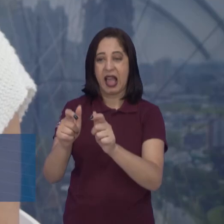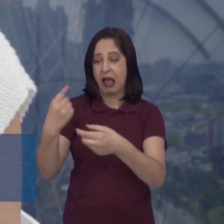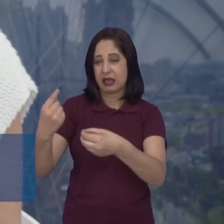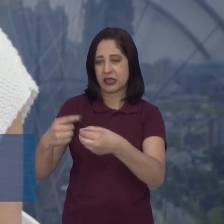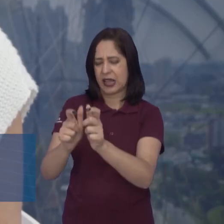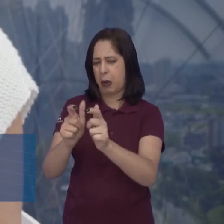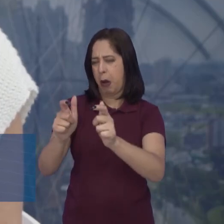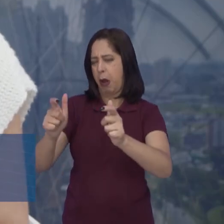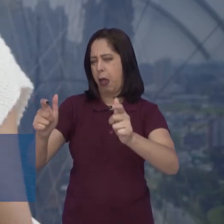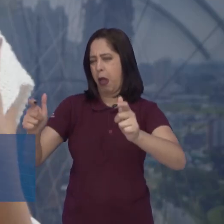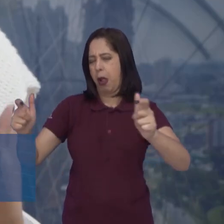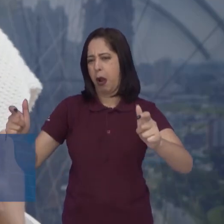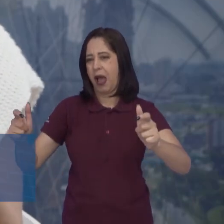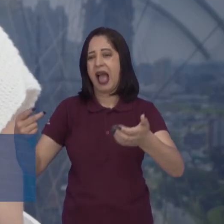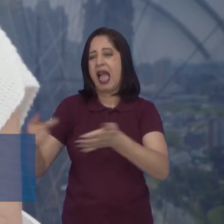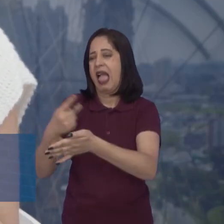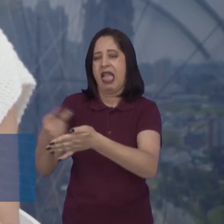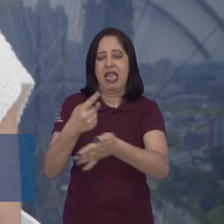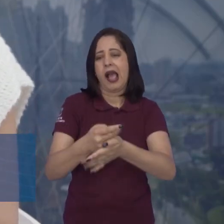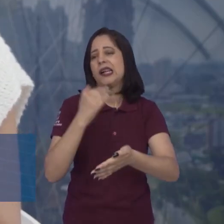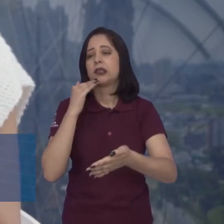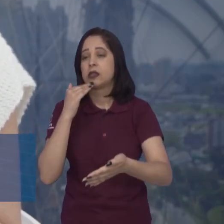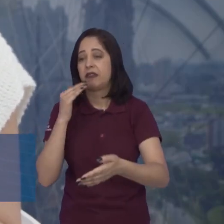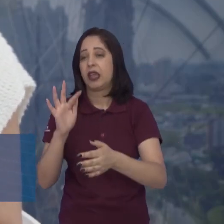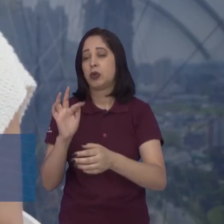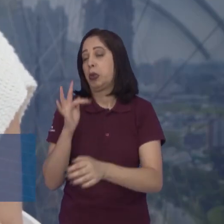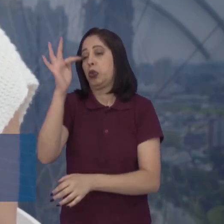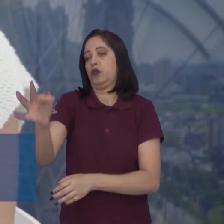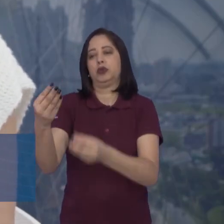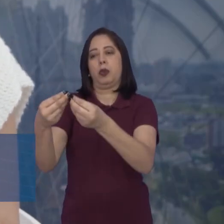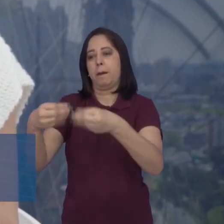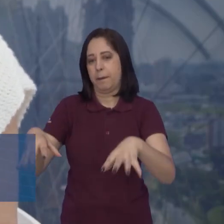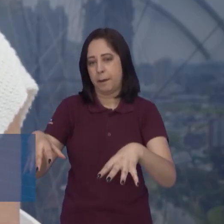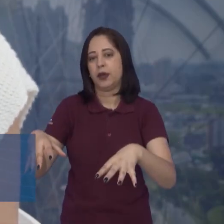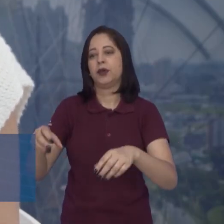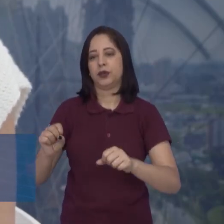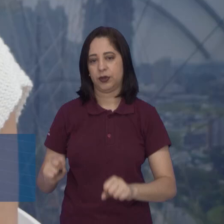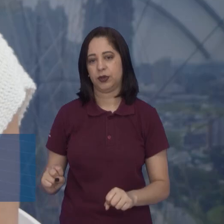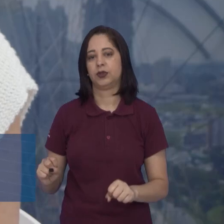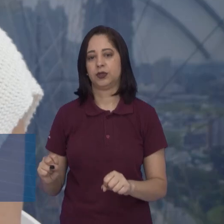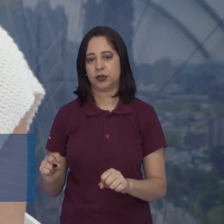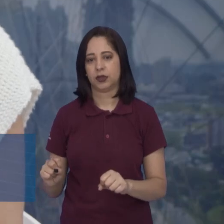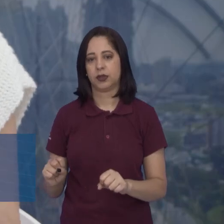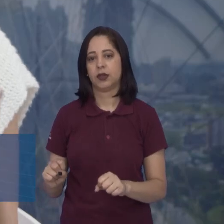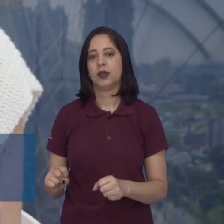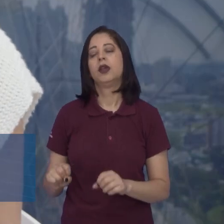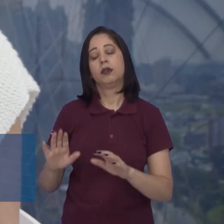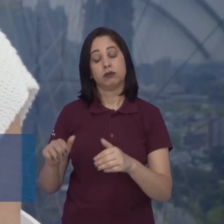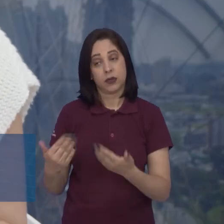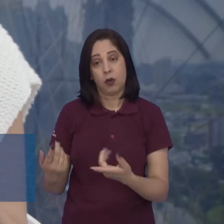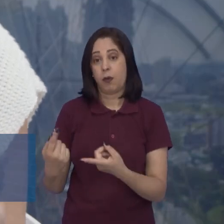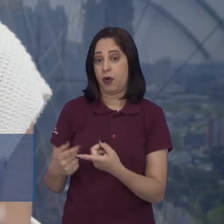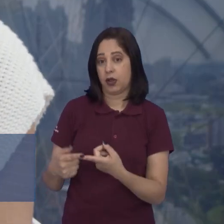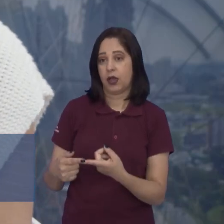prejudicando até quem está nessa idealização de que esse crescimento exacerbado seja positivo, porque pode ser que